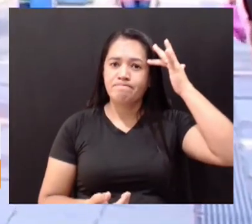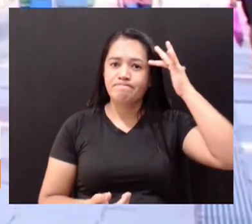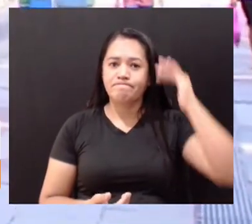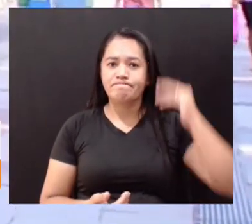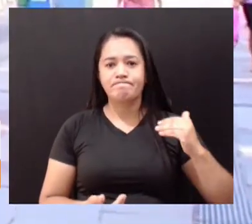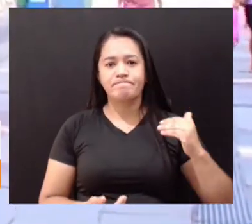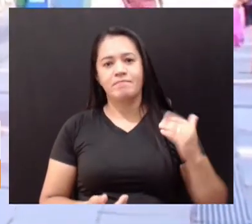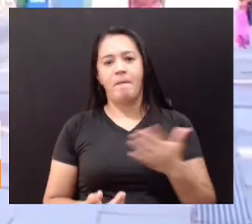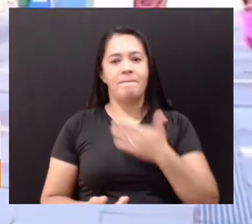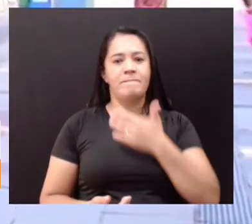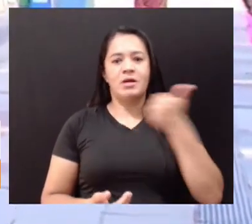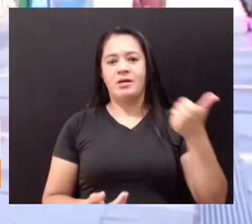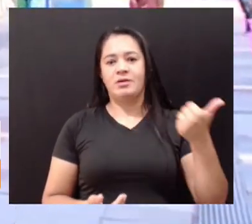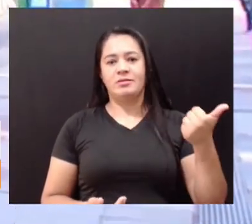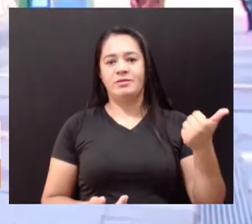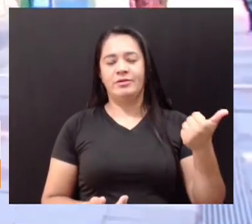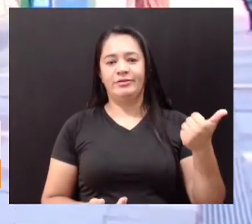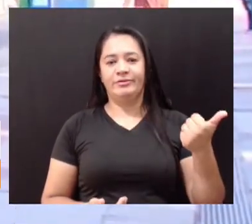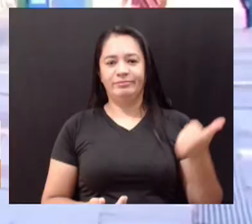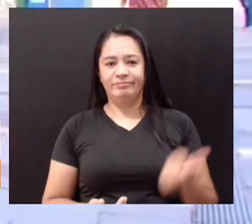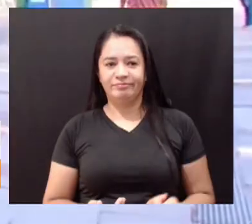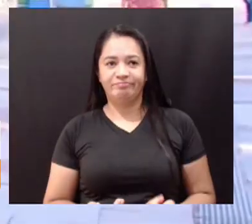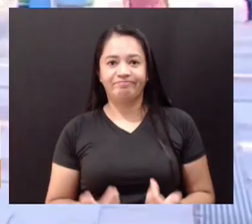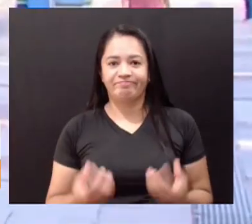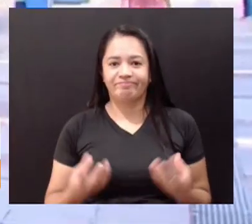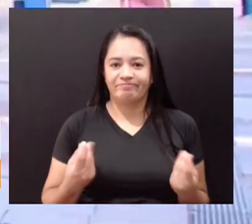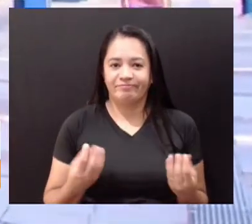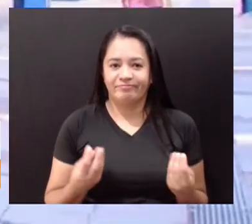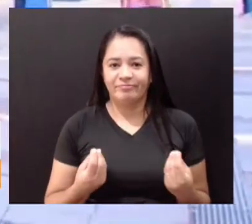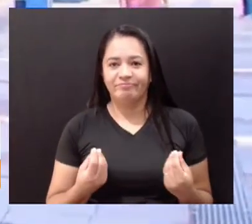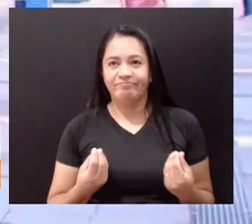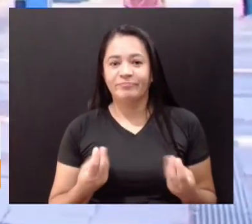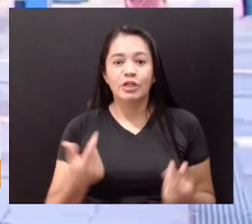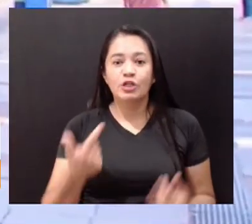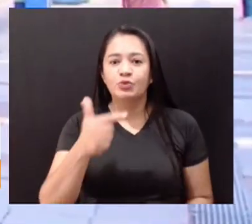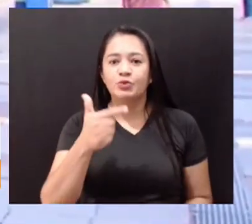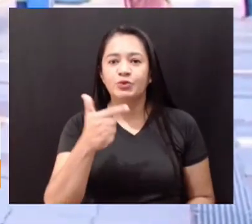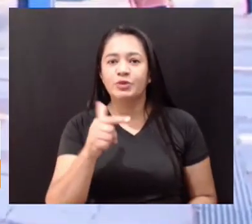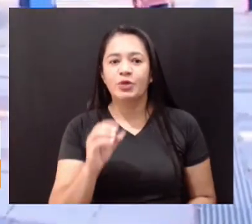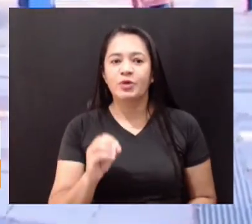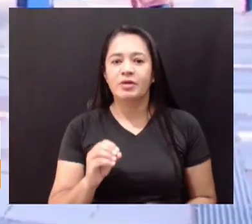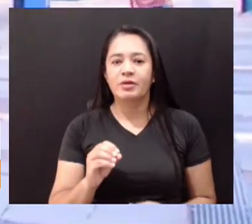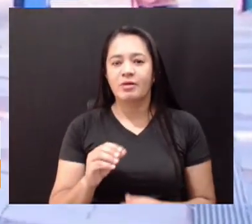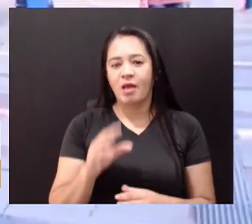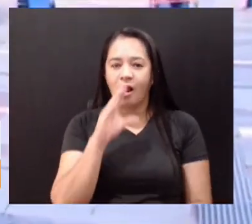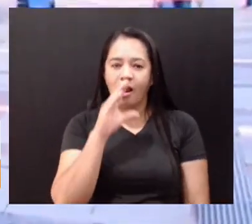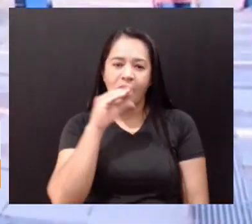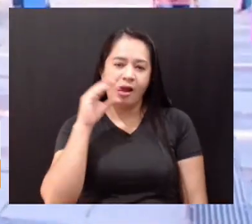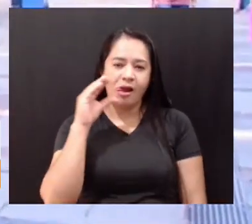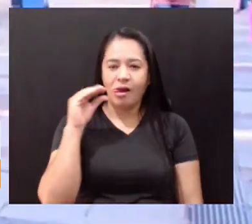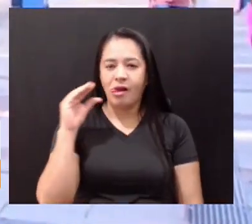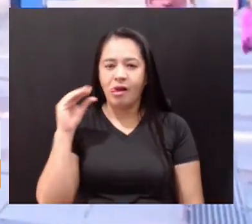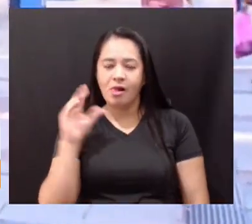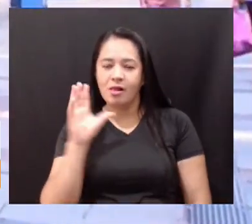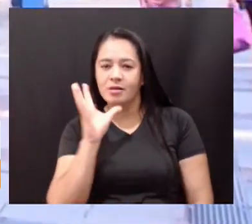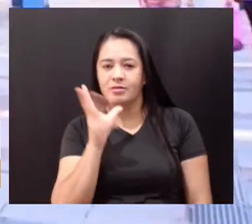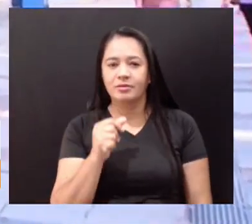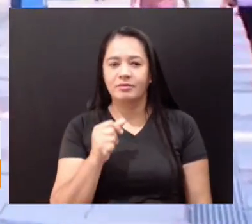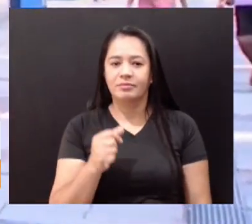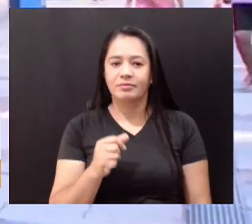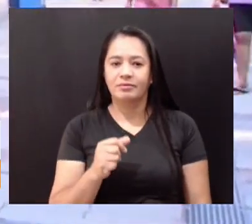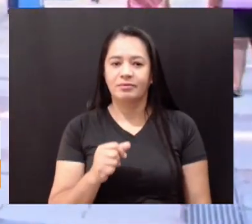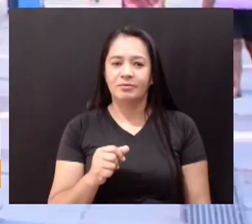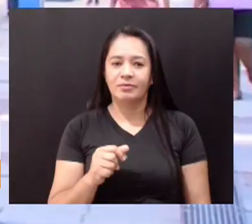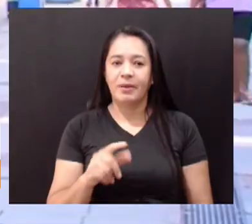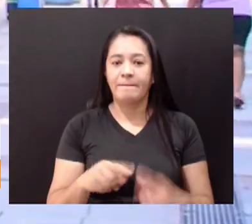adulto, né? Não tem aquela, vamos dizer assim, aquela adolescência, aquela coisa. Tudo bem que eu acho que é o mais correto, né?